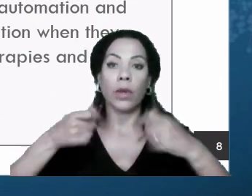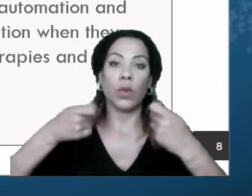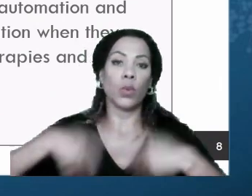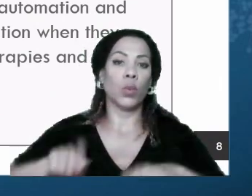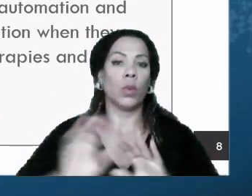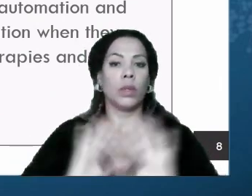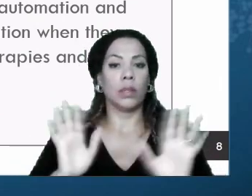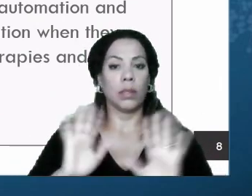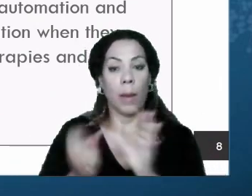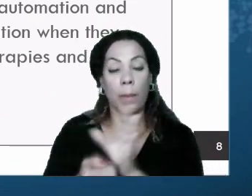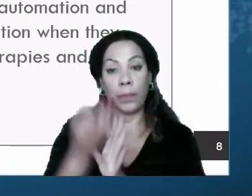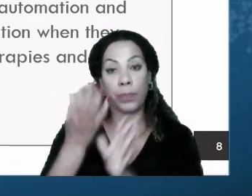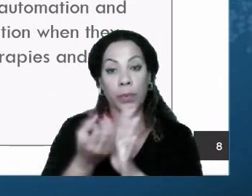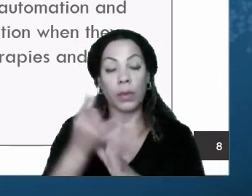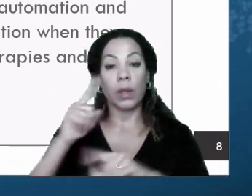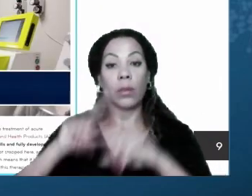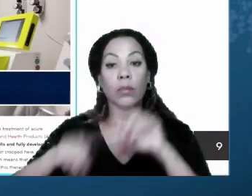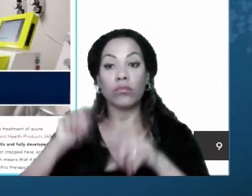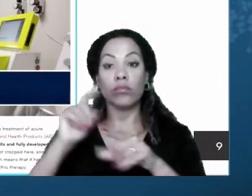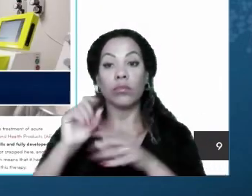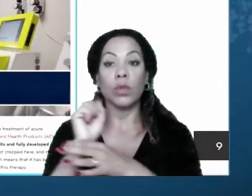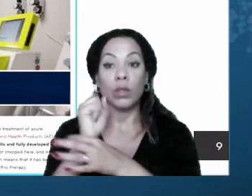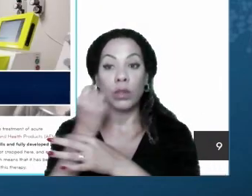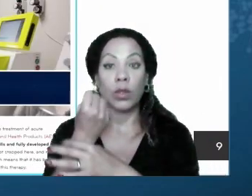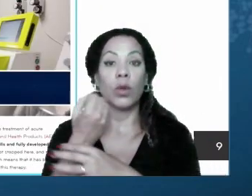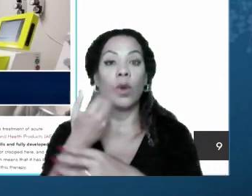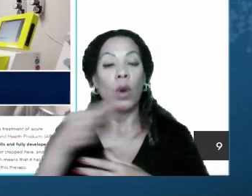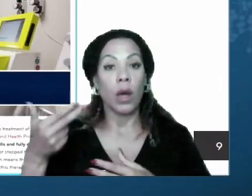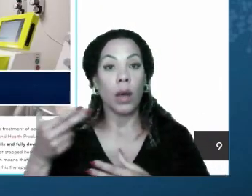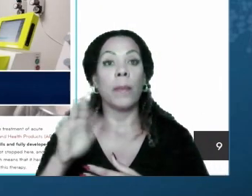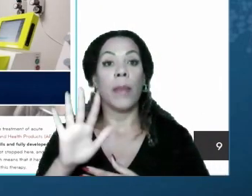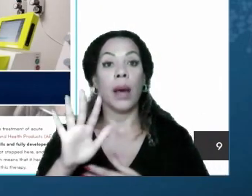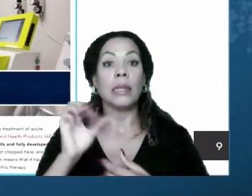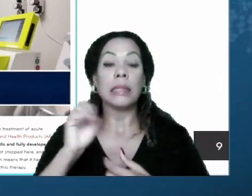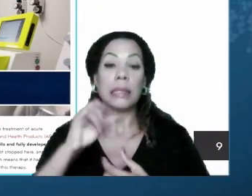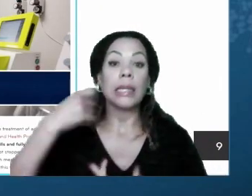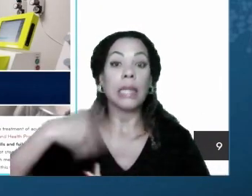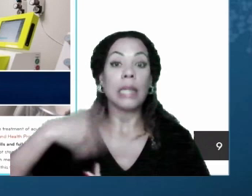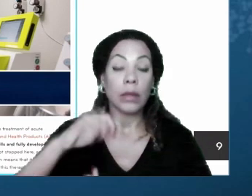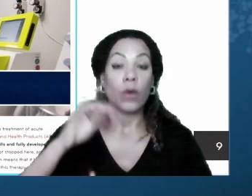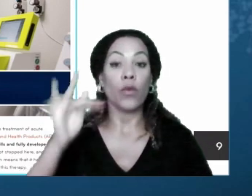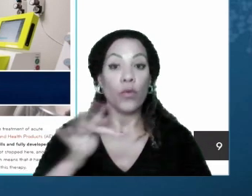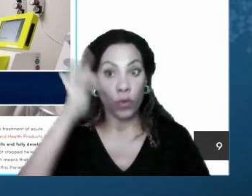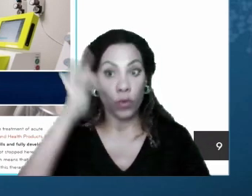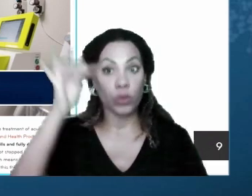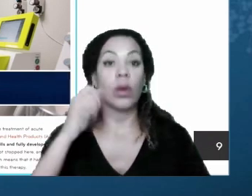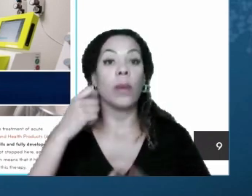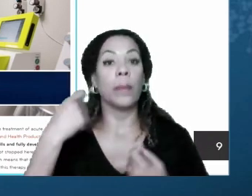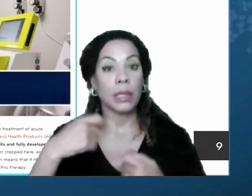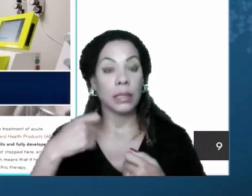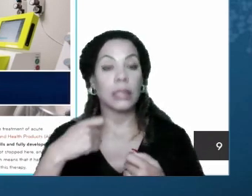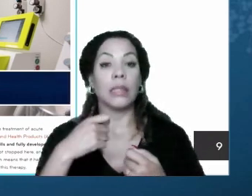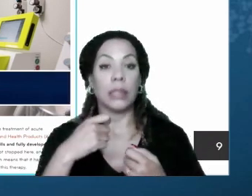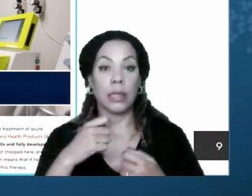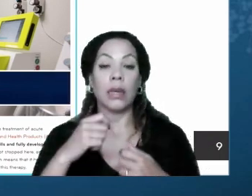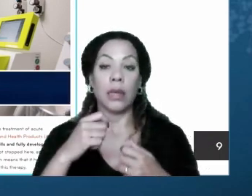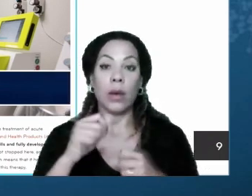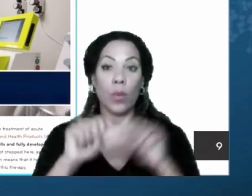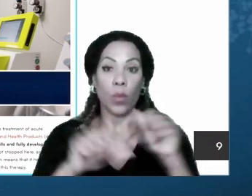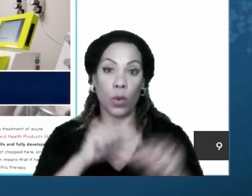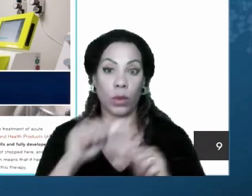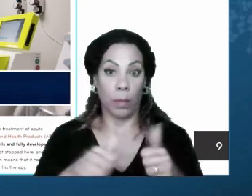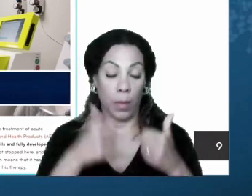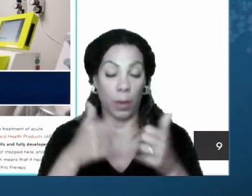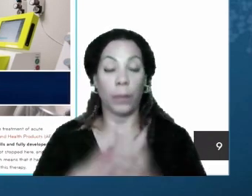produzir produtos seguros e funcionais. Se for necessário no futuro, a automação pode ser implementada.